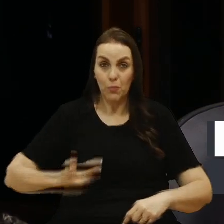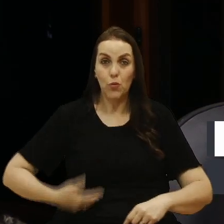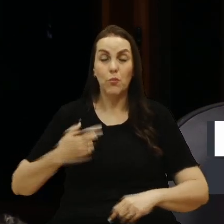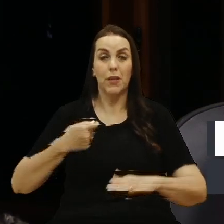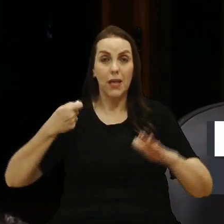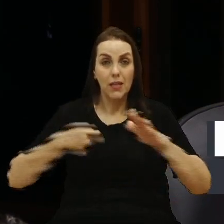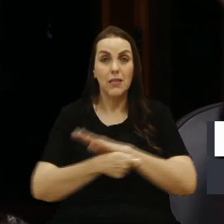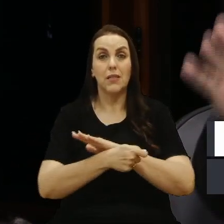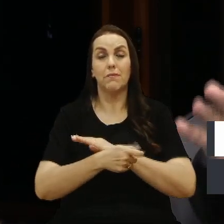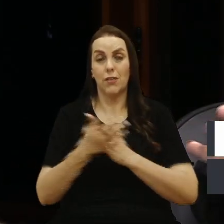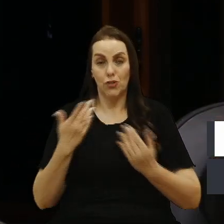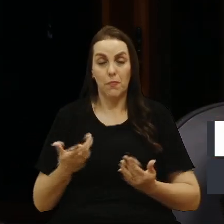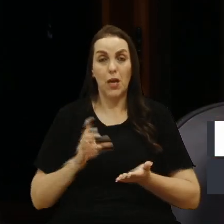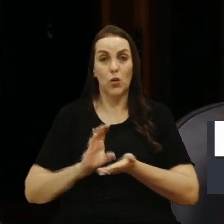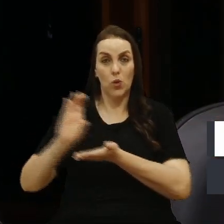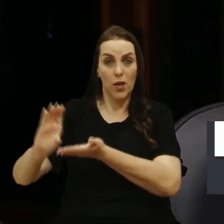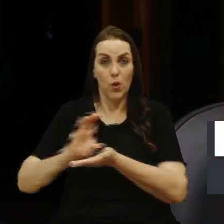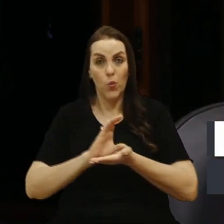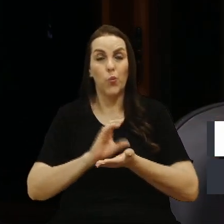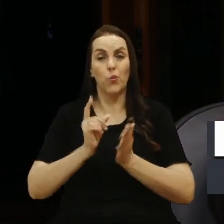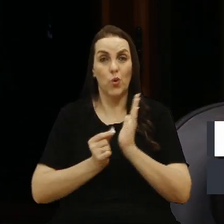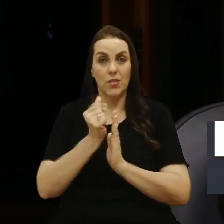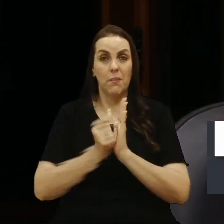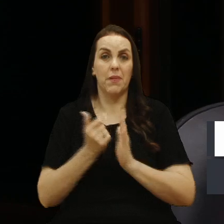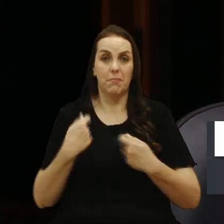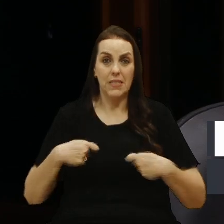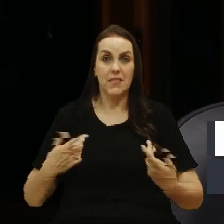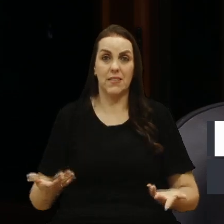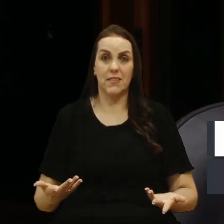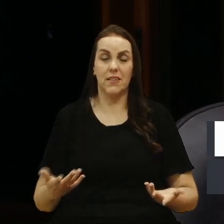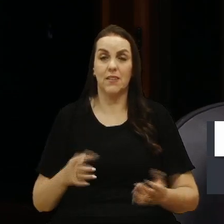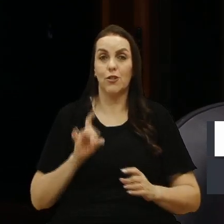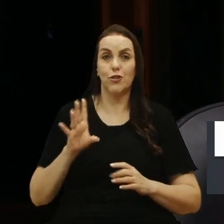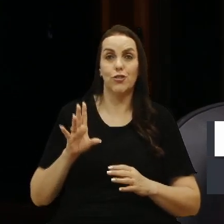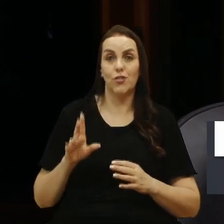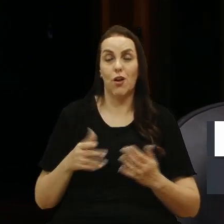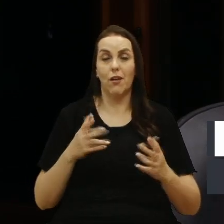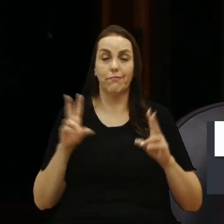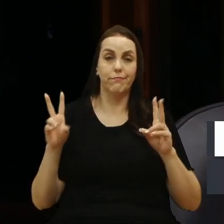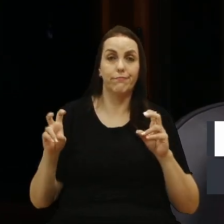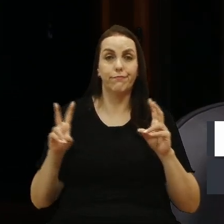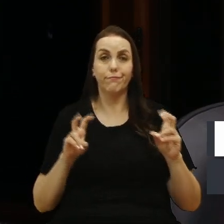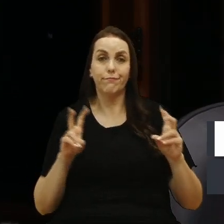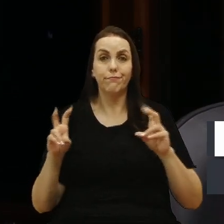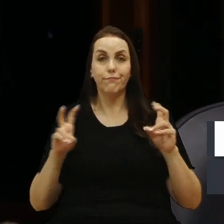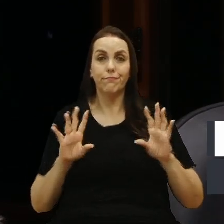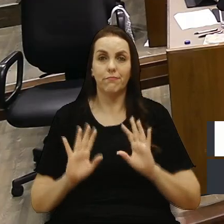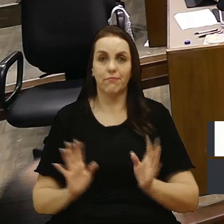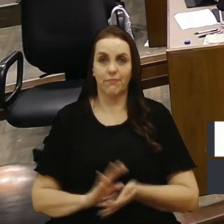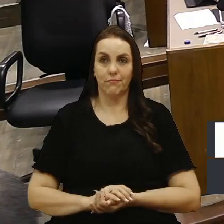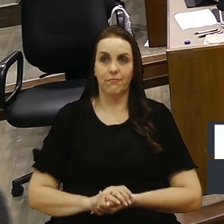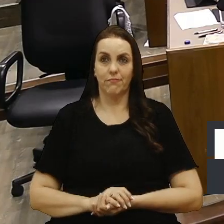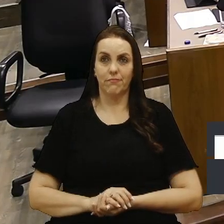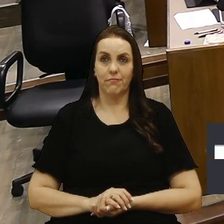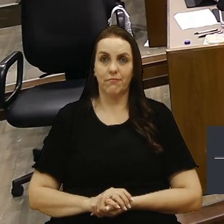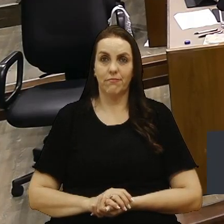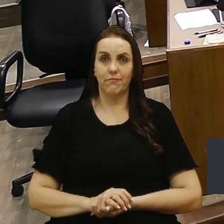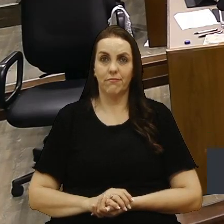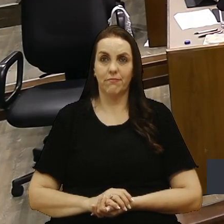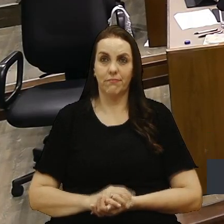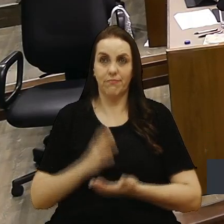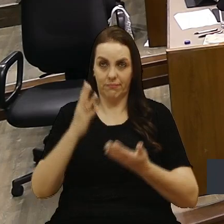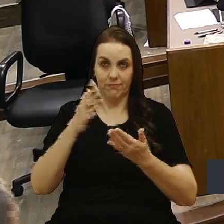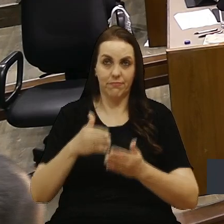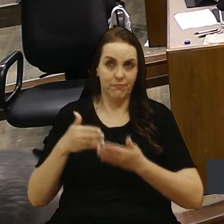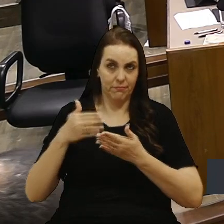com orçamento, senão a gente fica só tangenciando o tema. Essa é uma parte, vereadora Aldonei Machado. O senhor tocou num